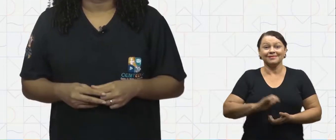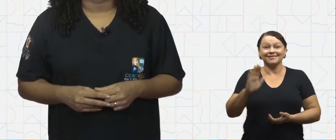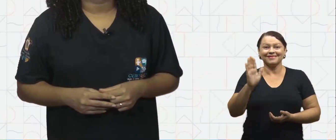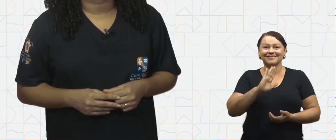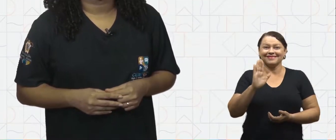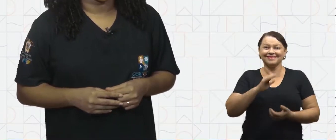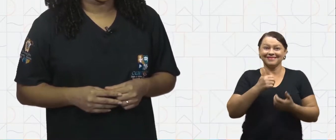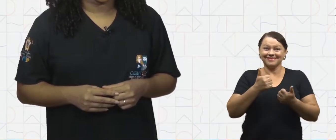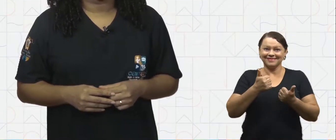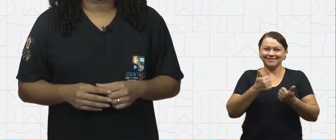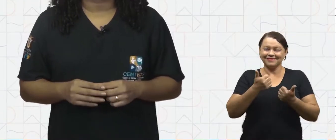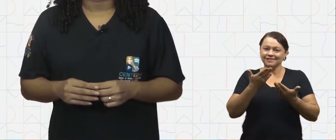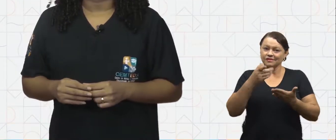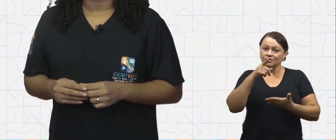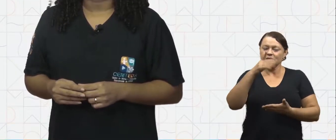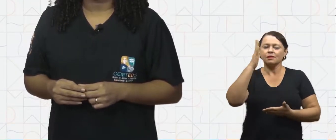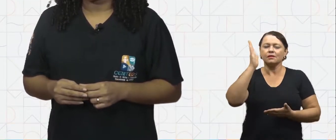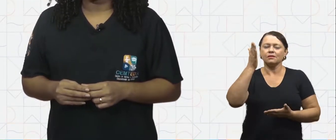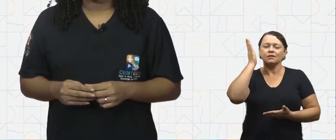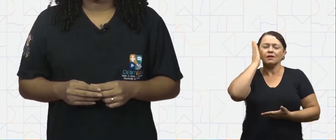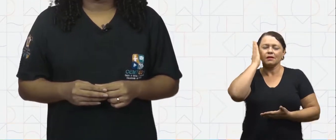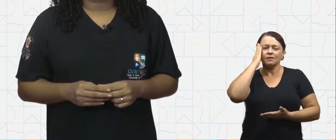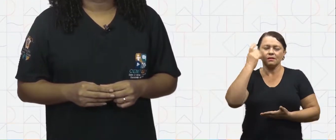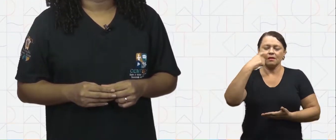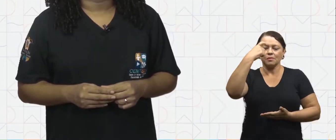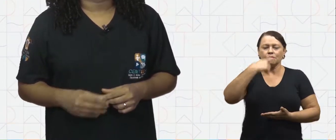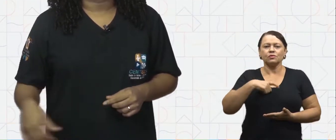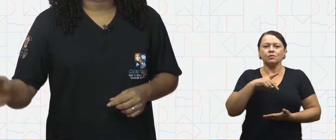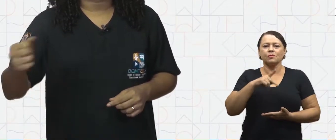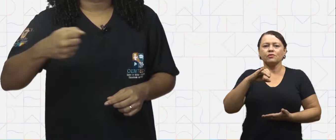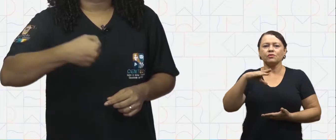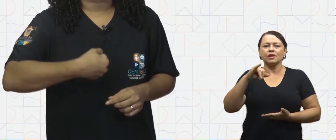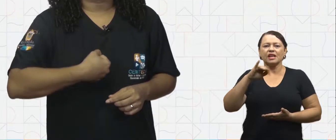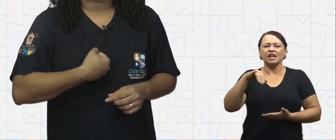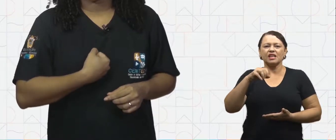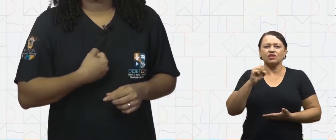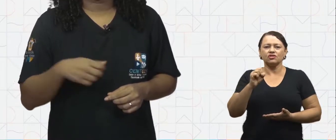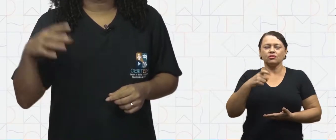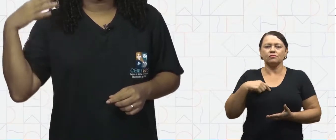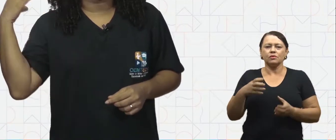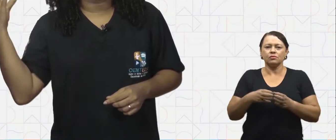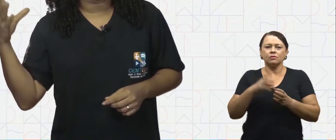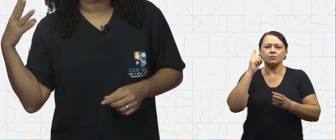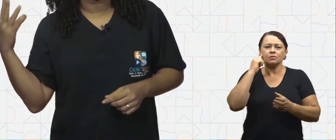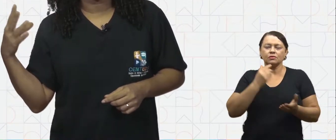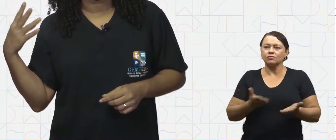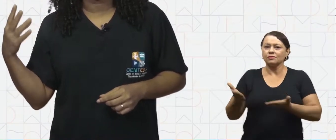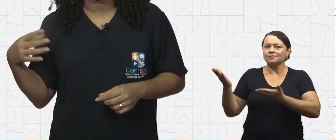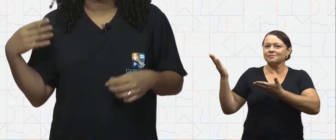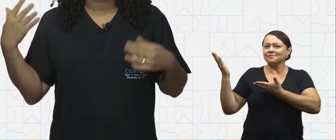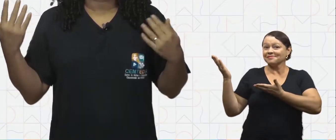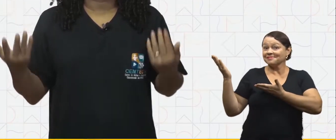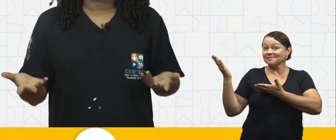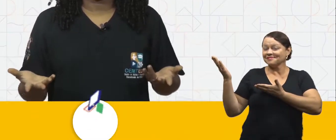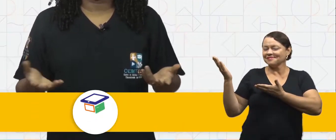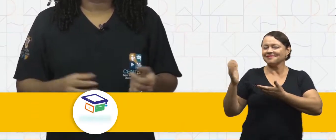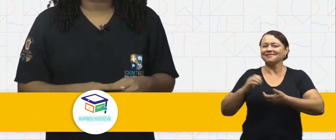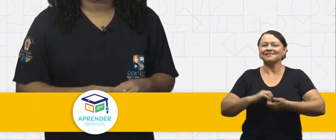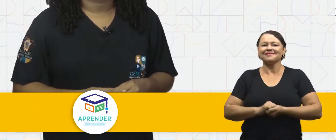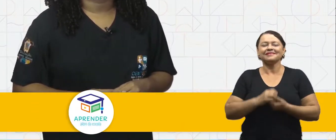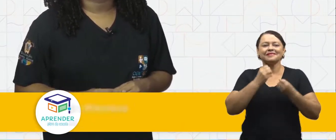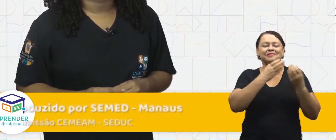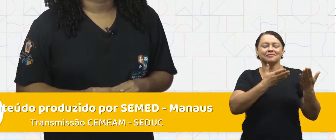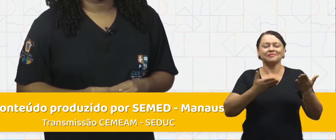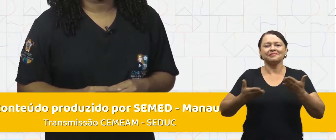Oi, oi! Como você já sabe, eu sou a professora Clídis Aragão e o meu sinal na comunidade surda é: seja